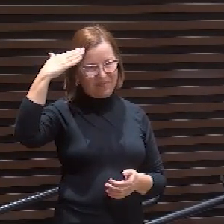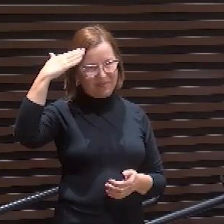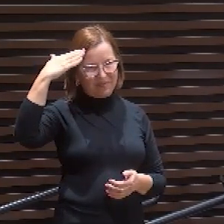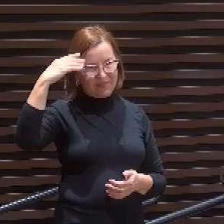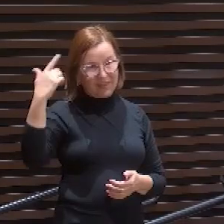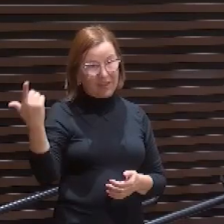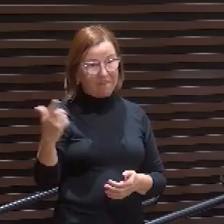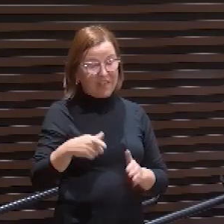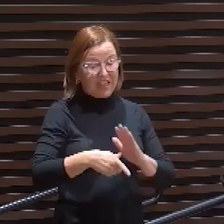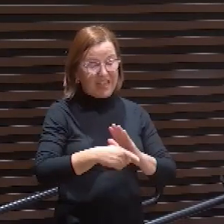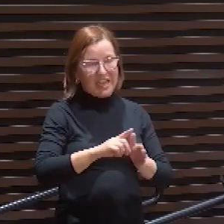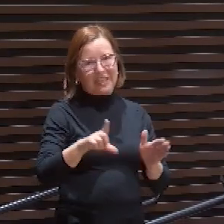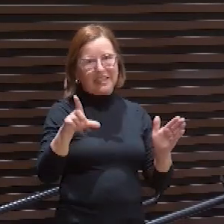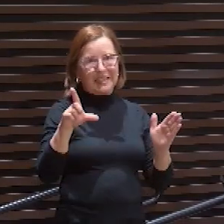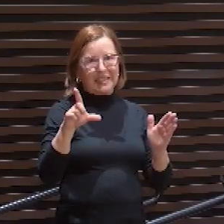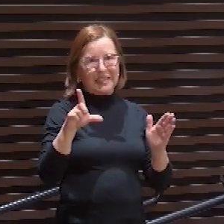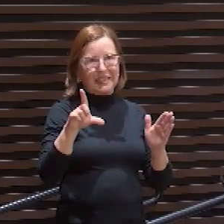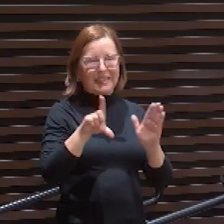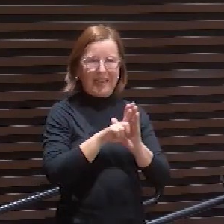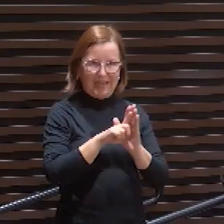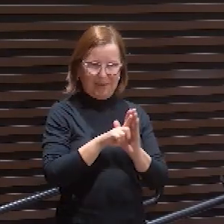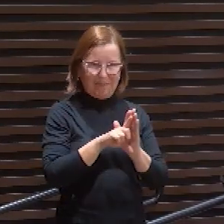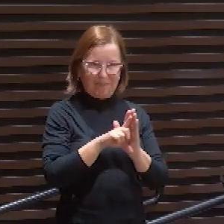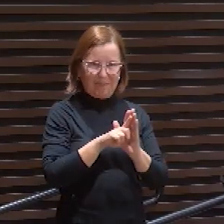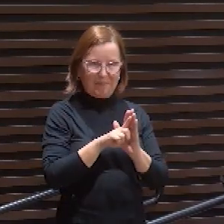antecede a lei.